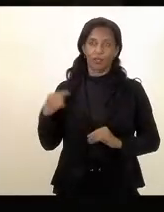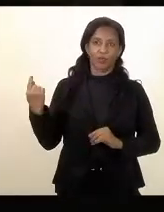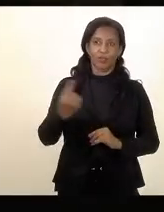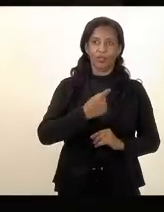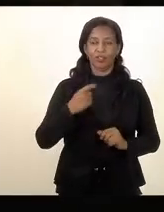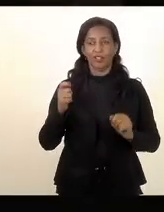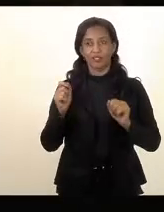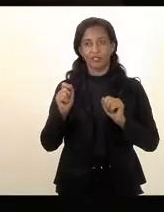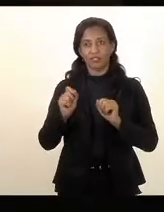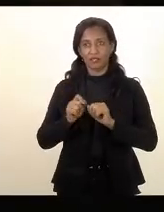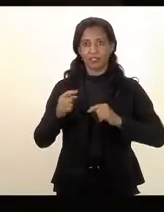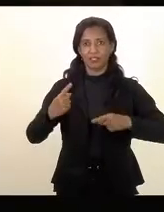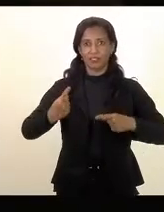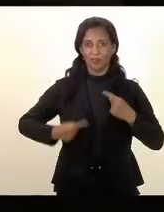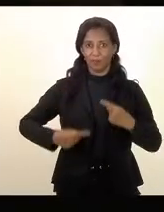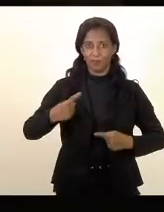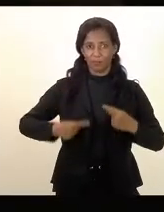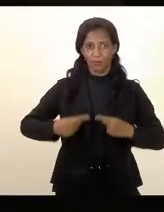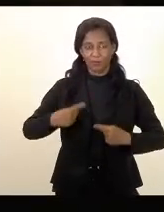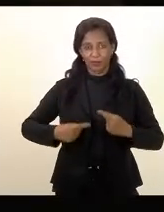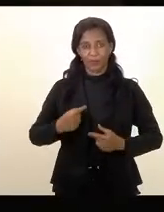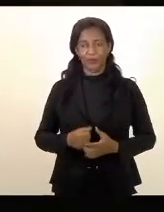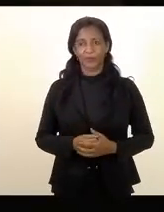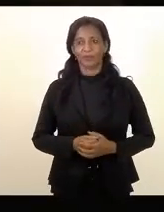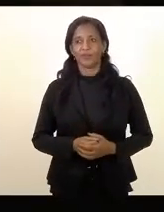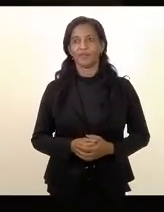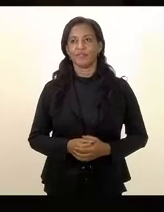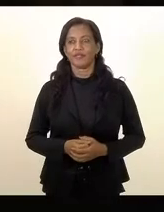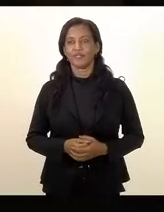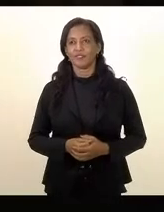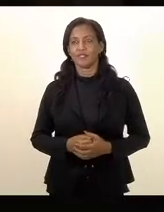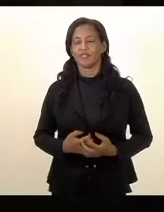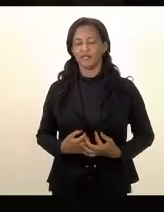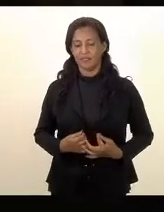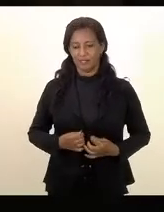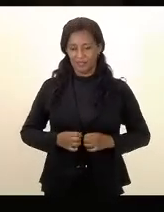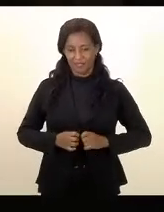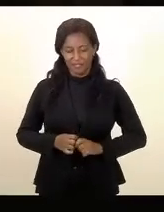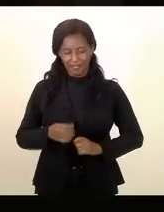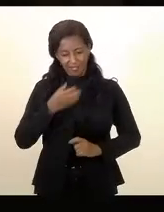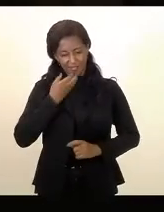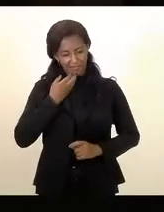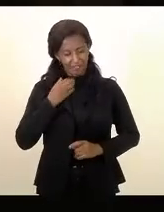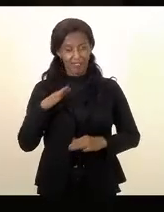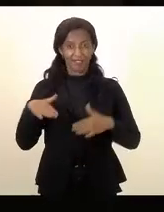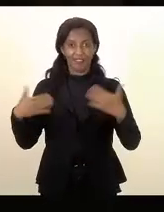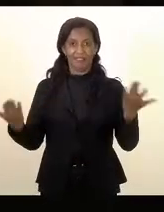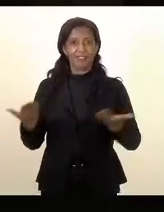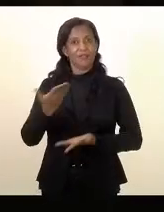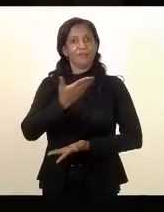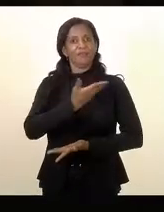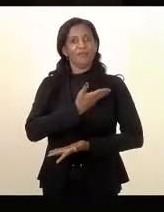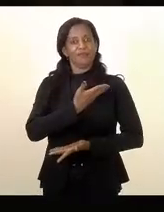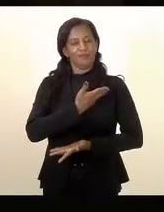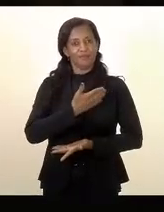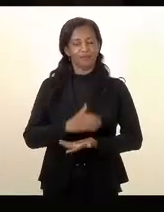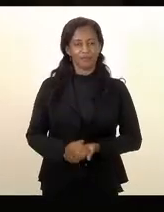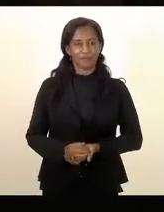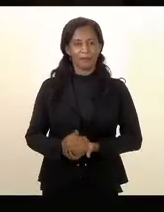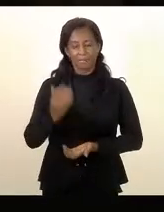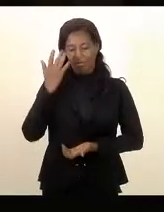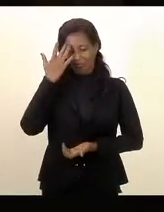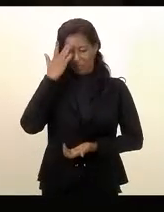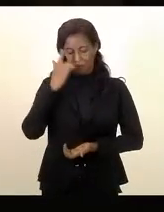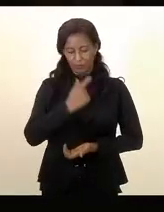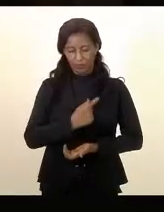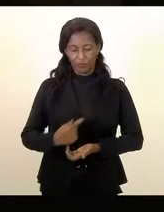muito sagrado que é exatamente a questão democrática então companheiros e companheiras eu acho que